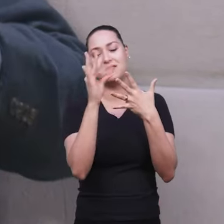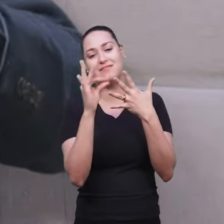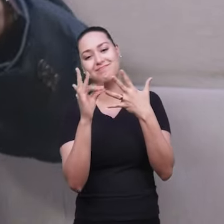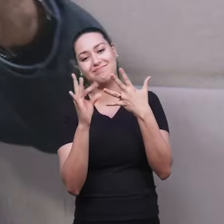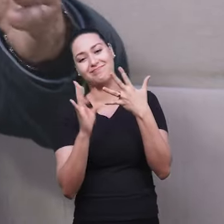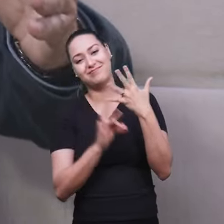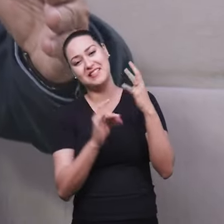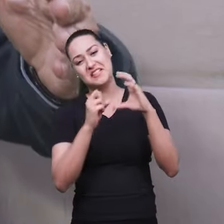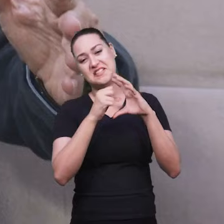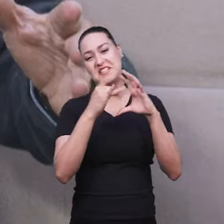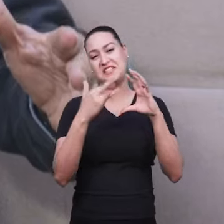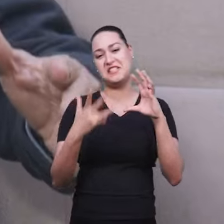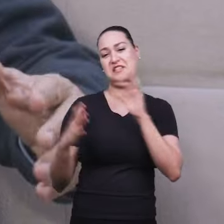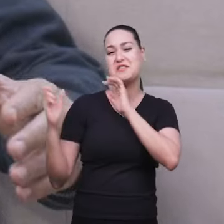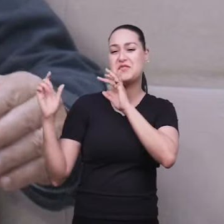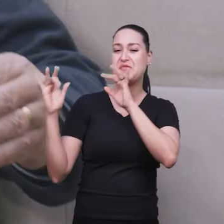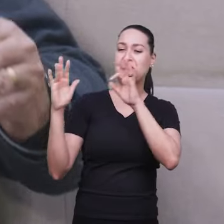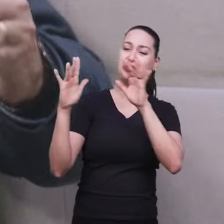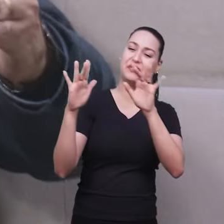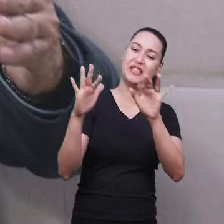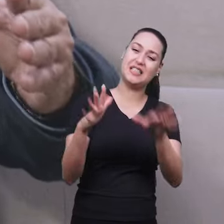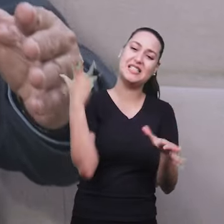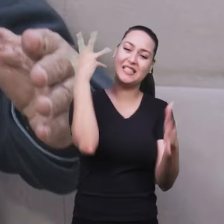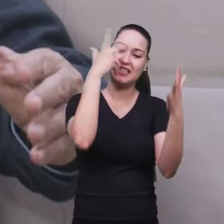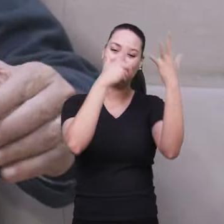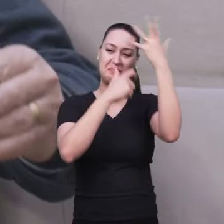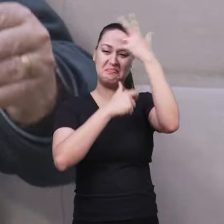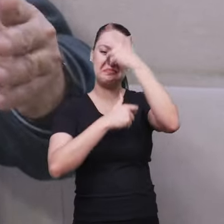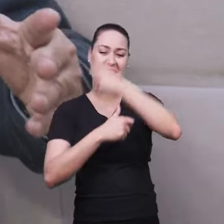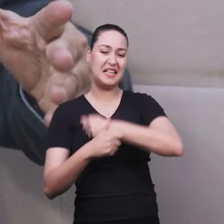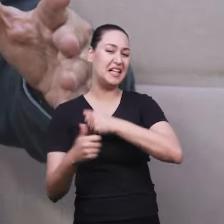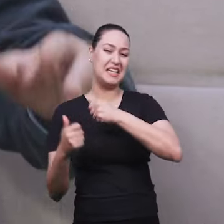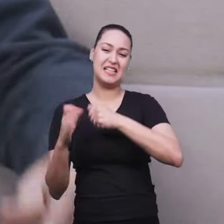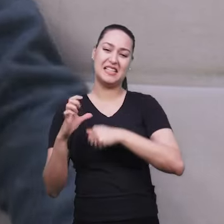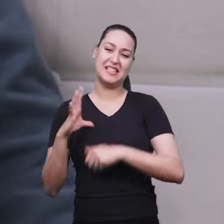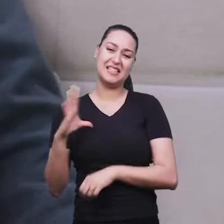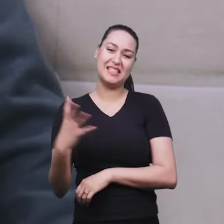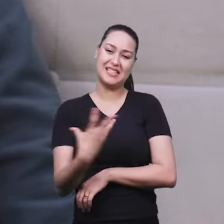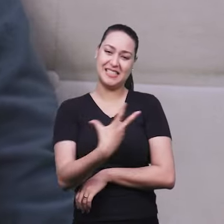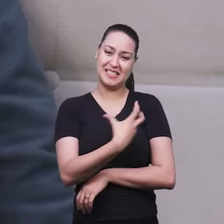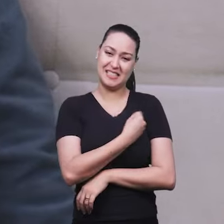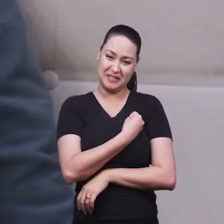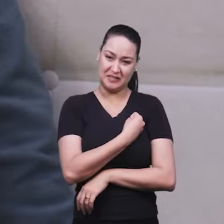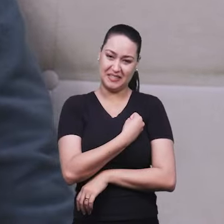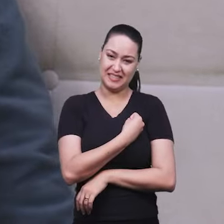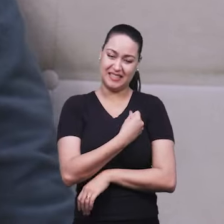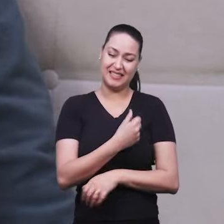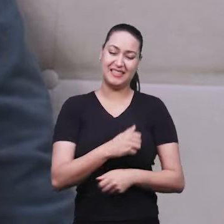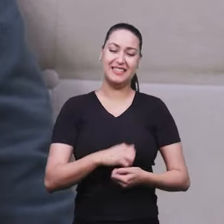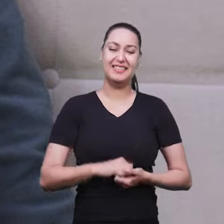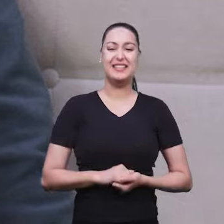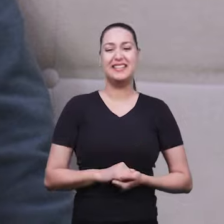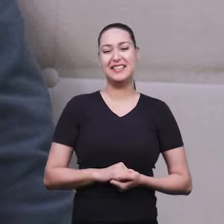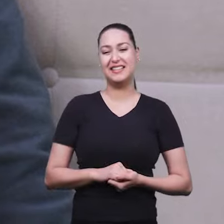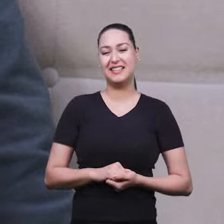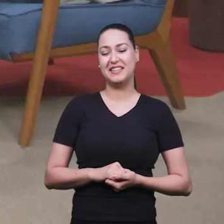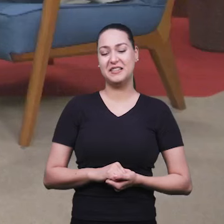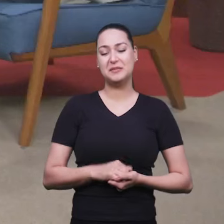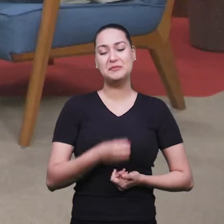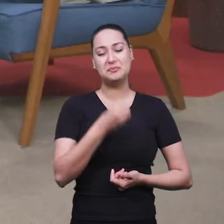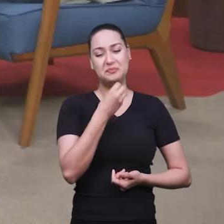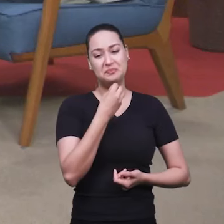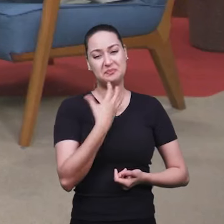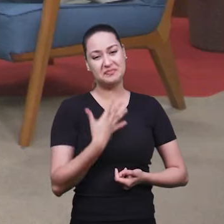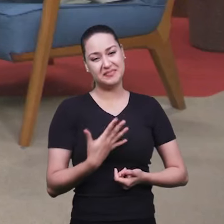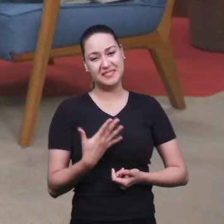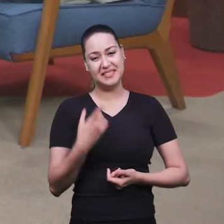Esses são alguns dos benefícios, das riquezas e da beleza desta grande salvação. Glórias a Deus. Louvado seja o